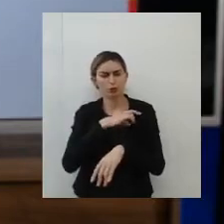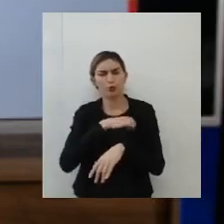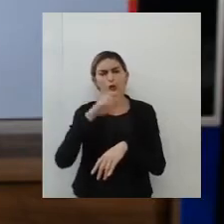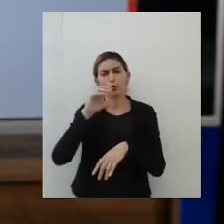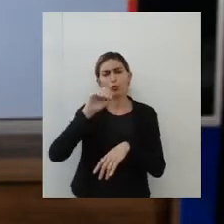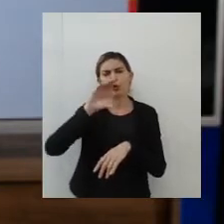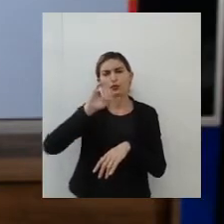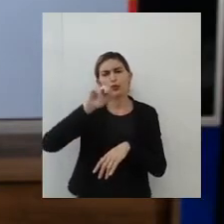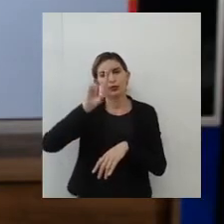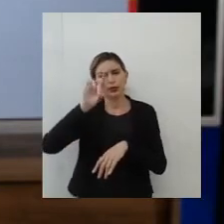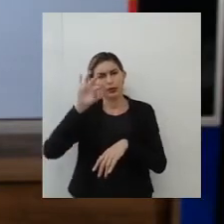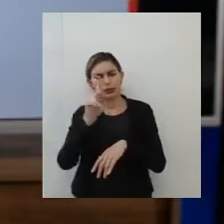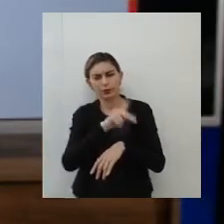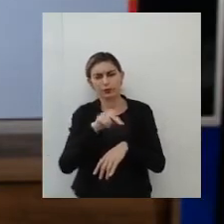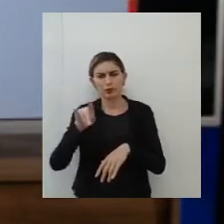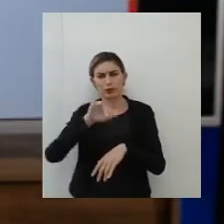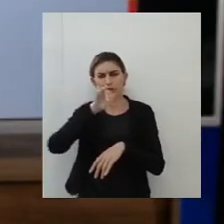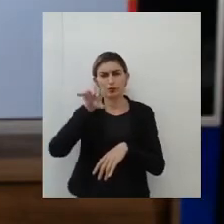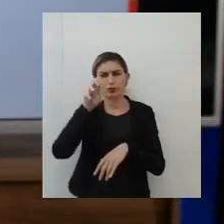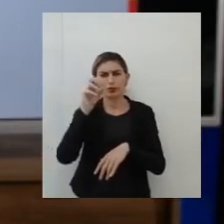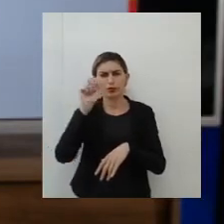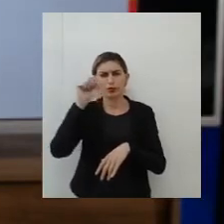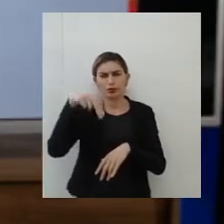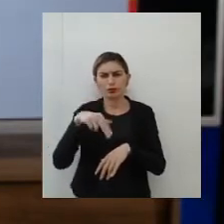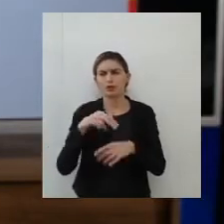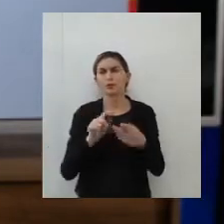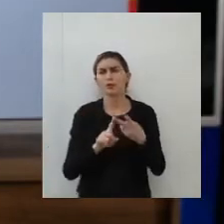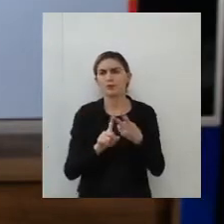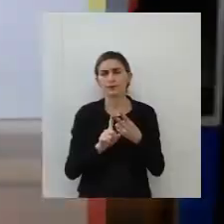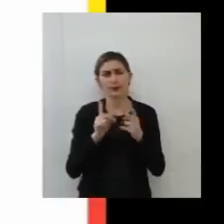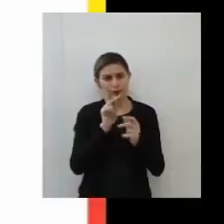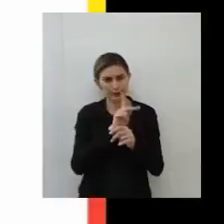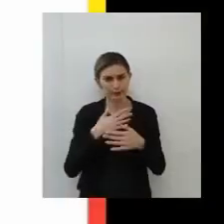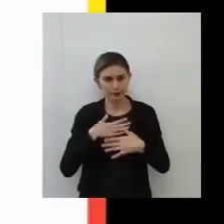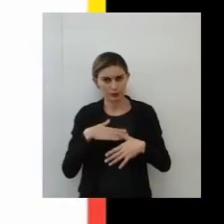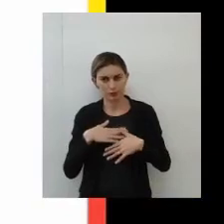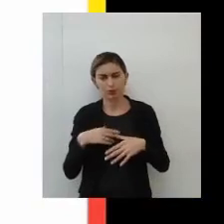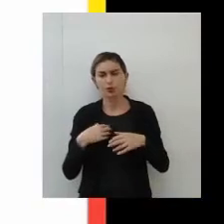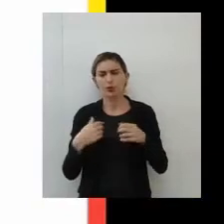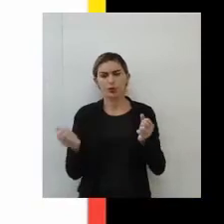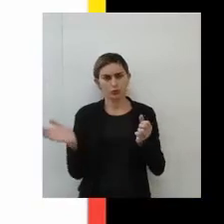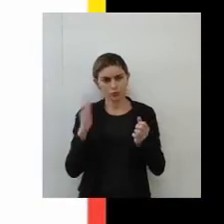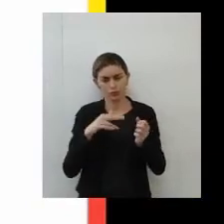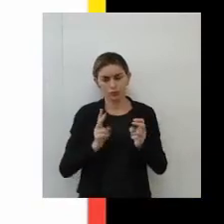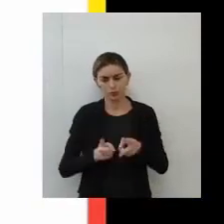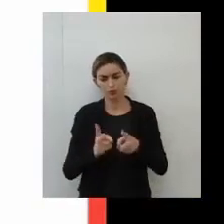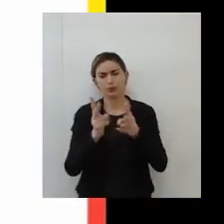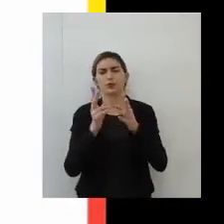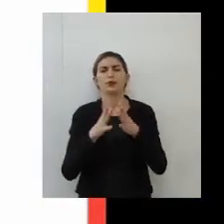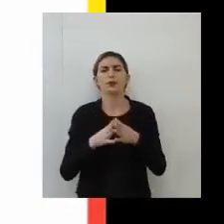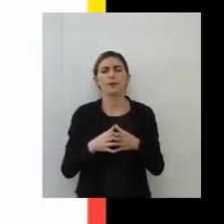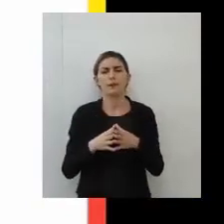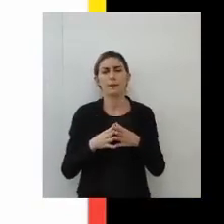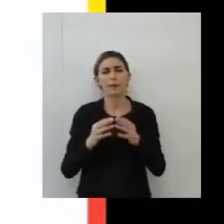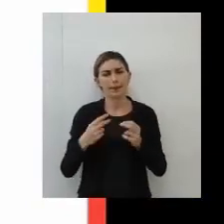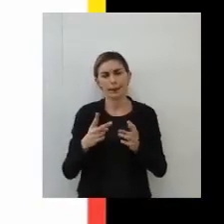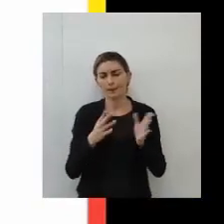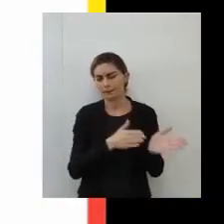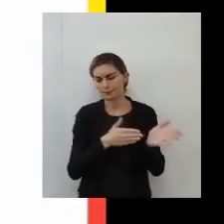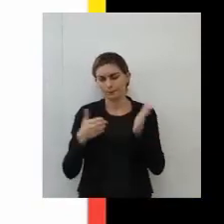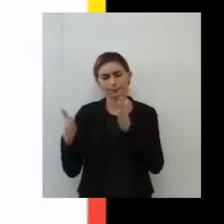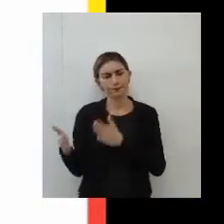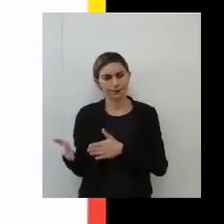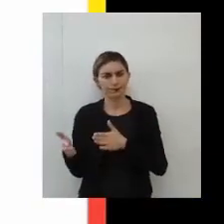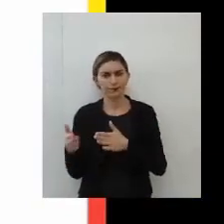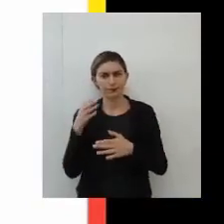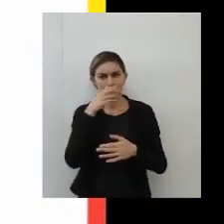Ocidente, do professor Jean Delumeil. Tranquilo? Então, segue aqui comigo. Show de bola? Vamos passar aqui